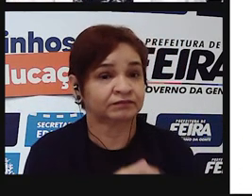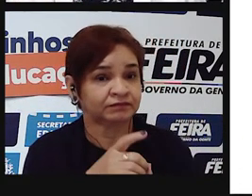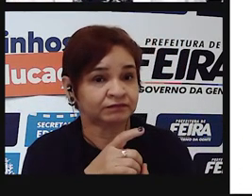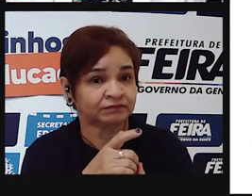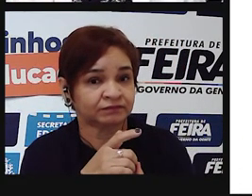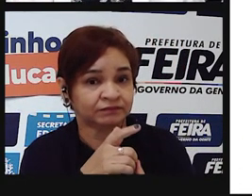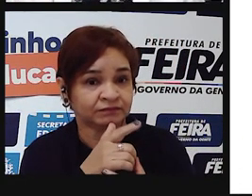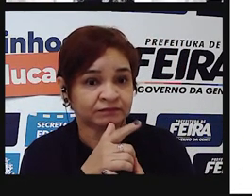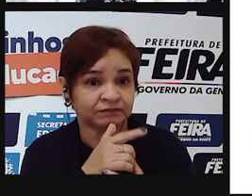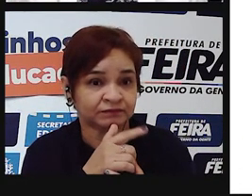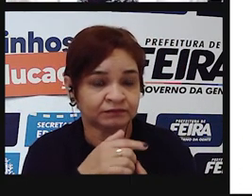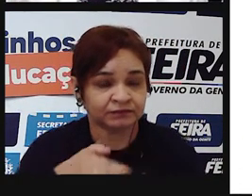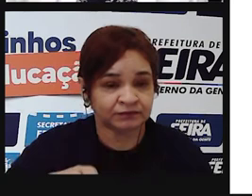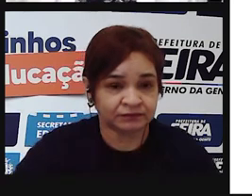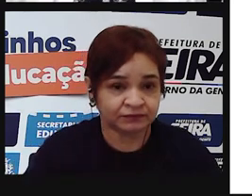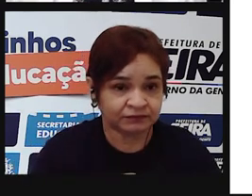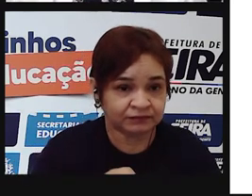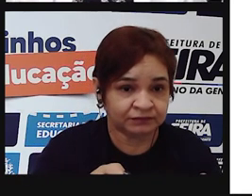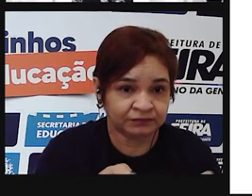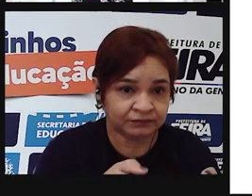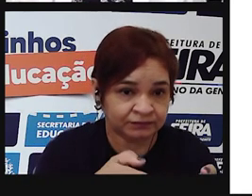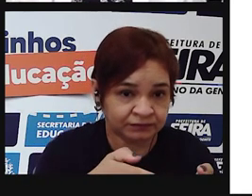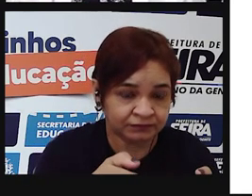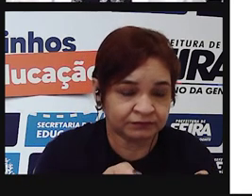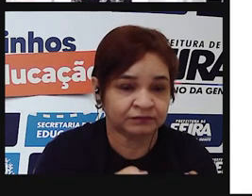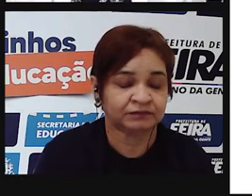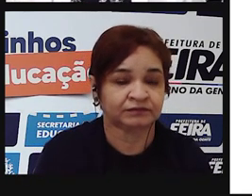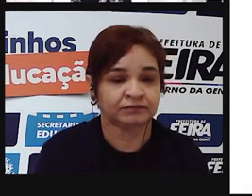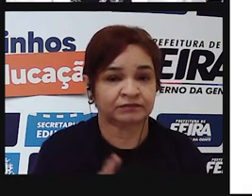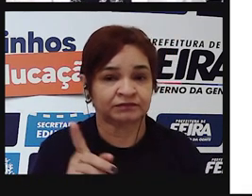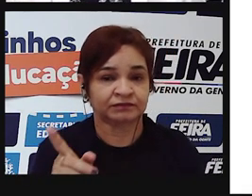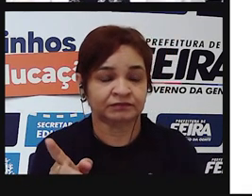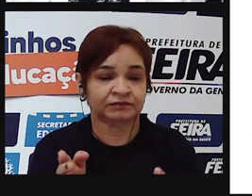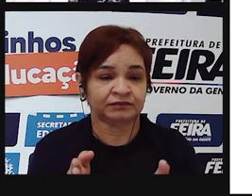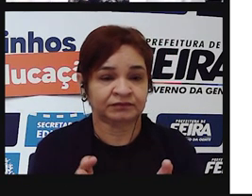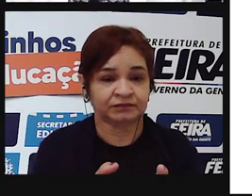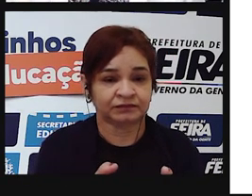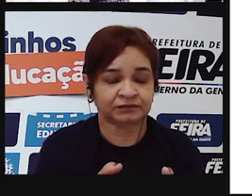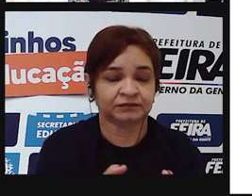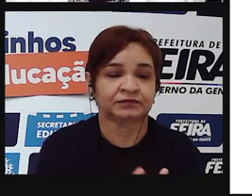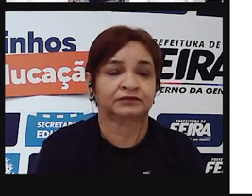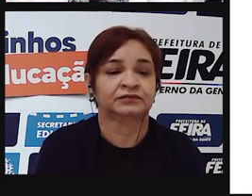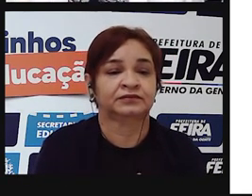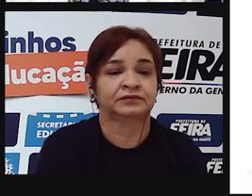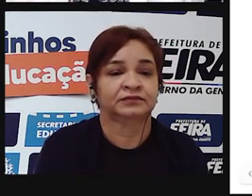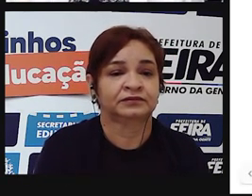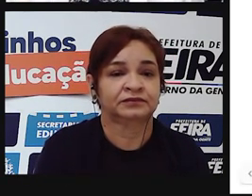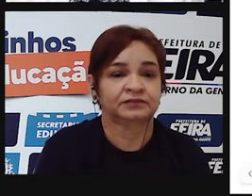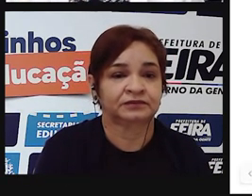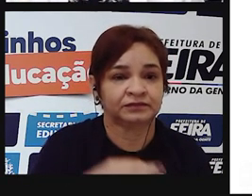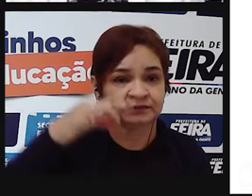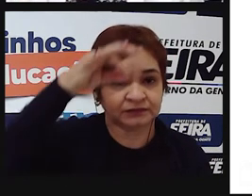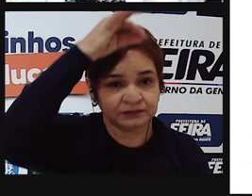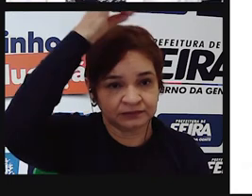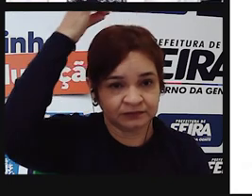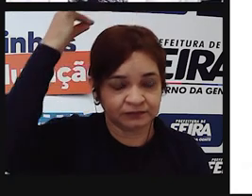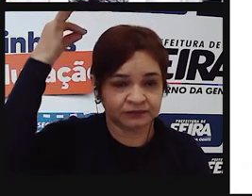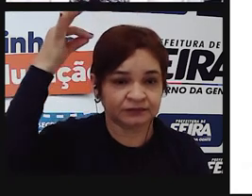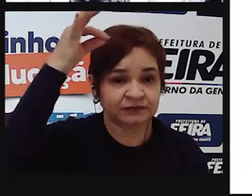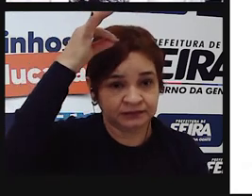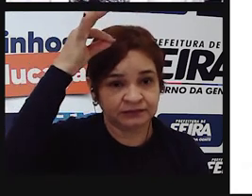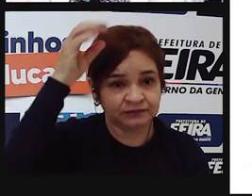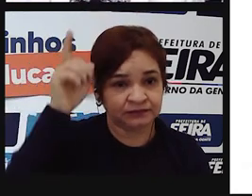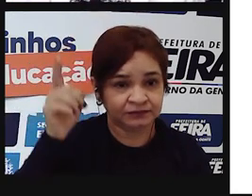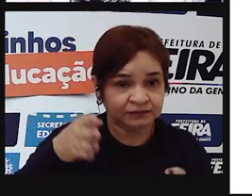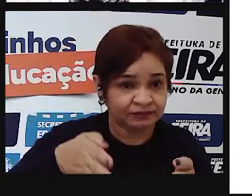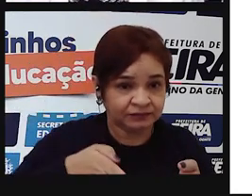era captada da Lagoa Grande, localizada perto do hoje conhecido bairro Santo Antônio dos Prazeres. Esse processo